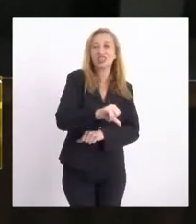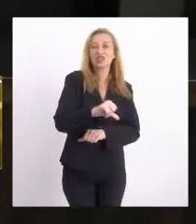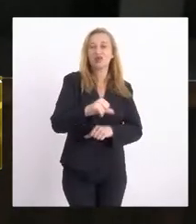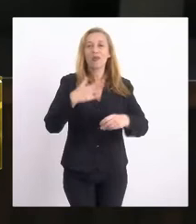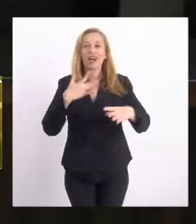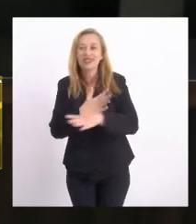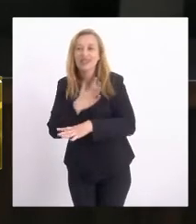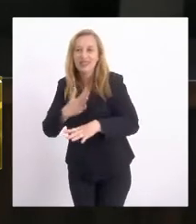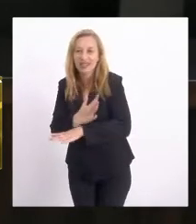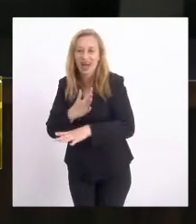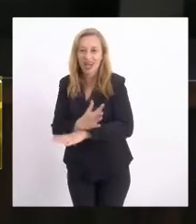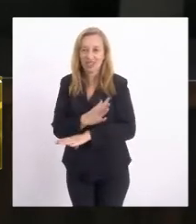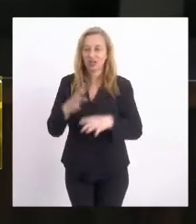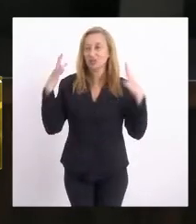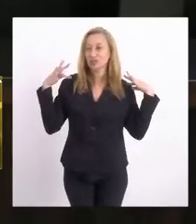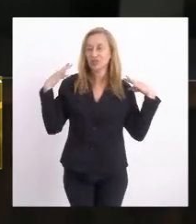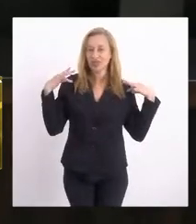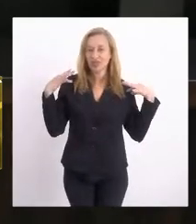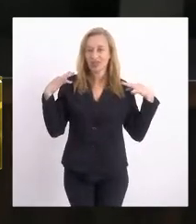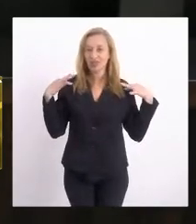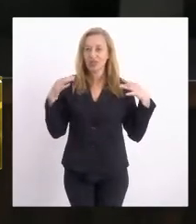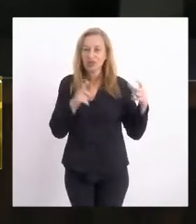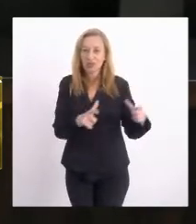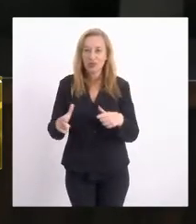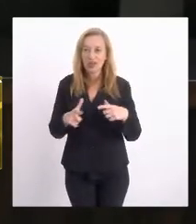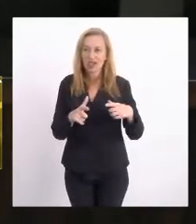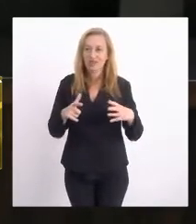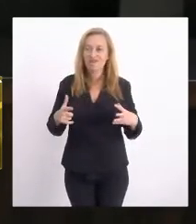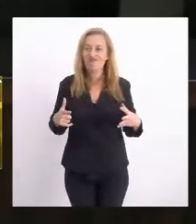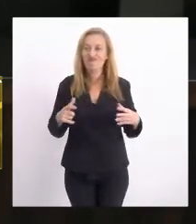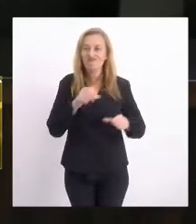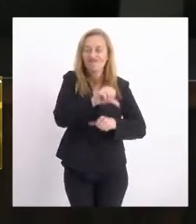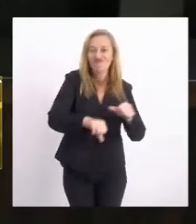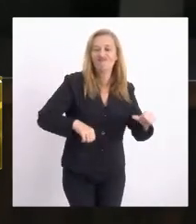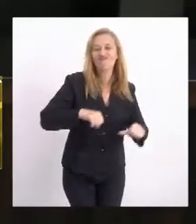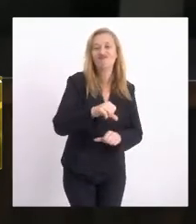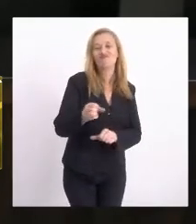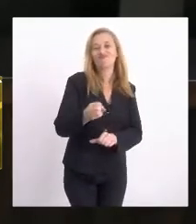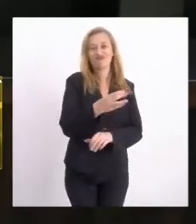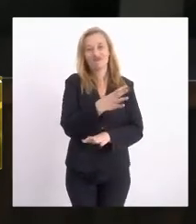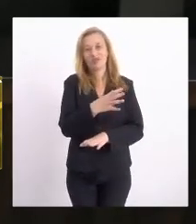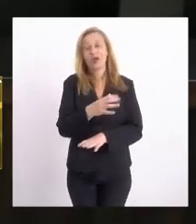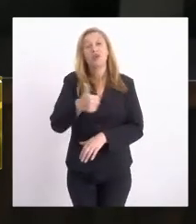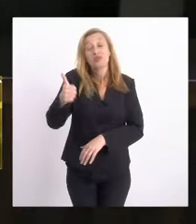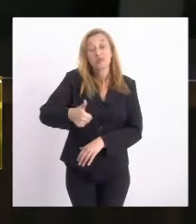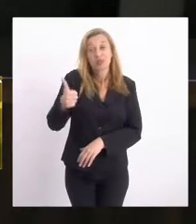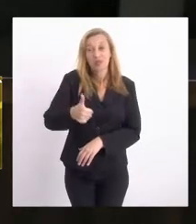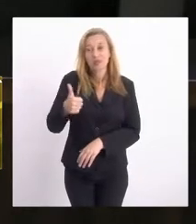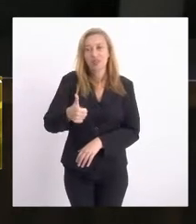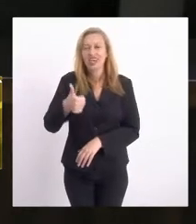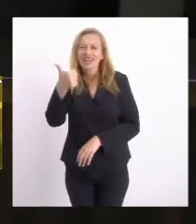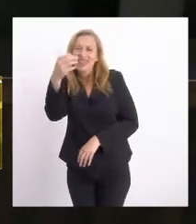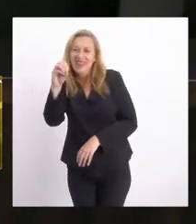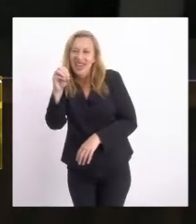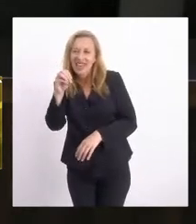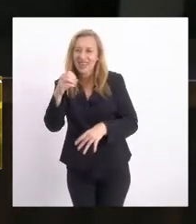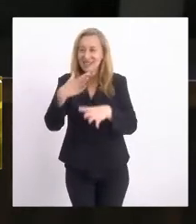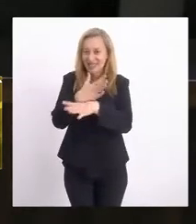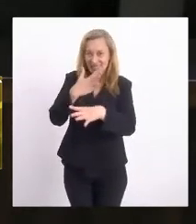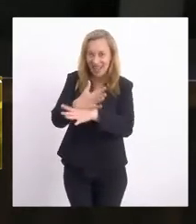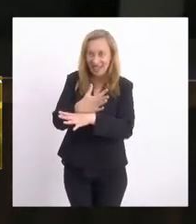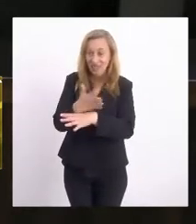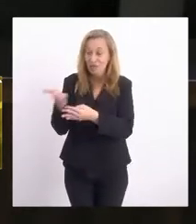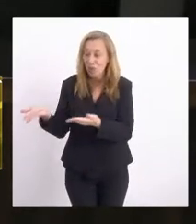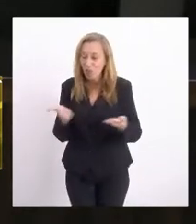cidades turísticas em destinos inovadores e em um primeiro momento dez cidades foram